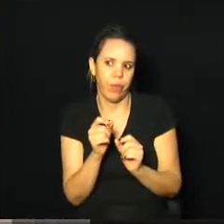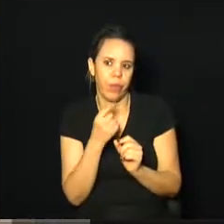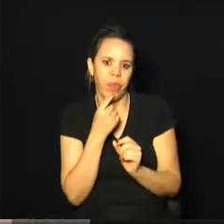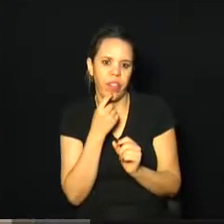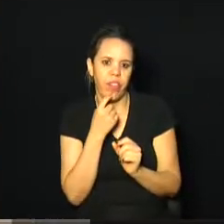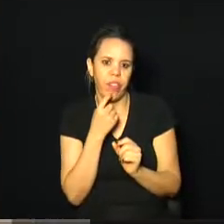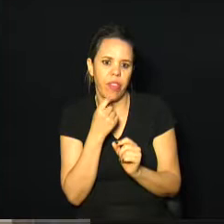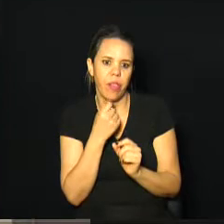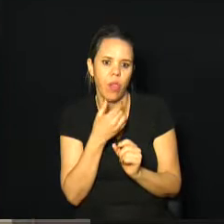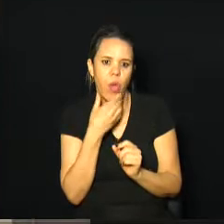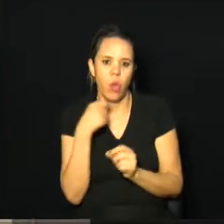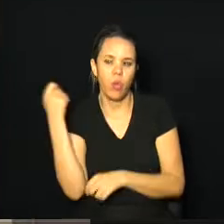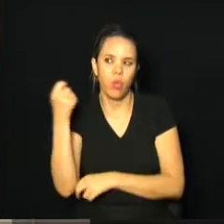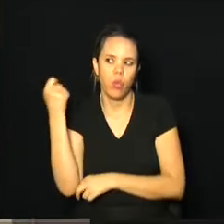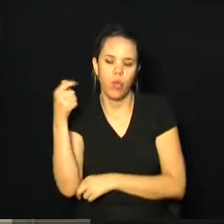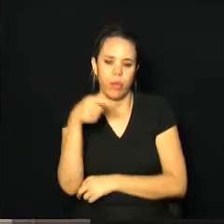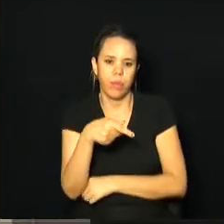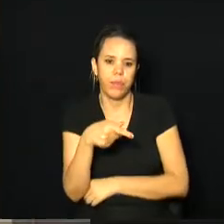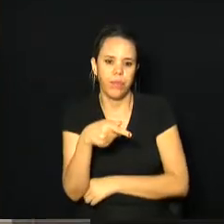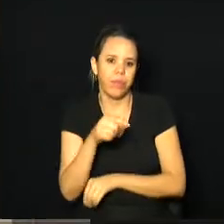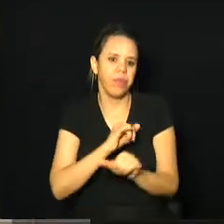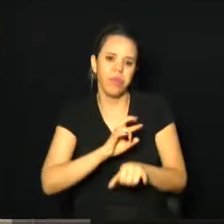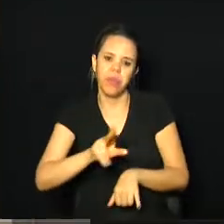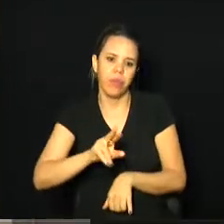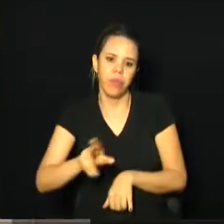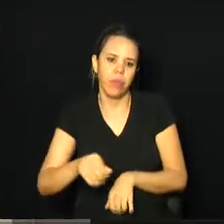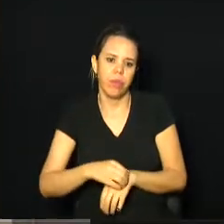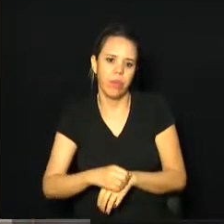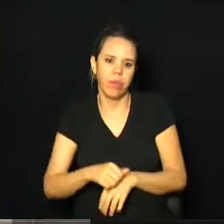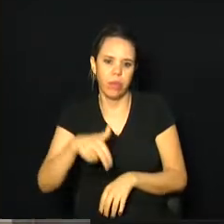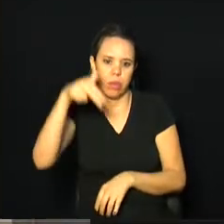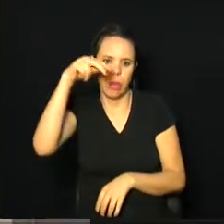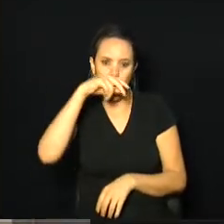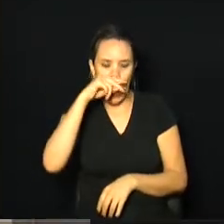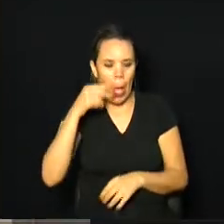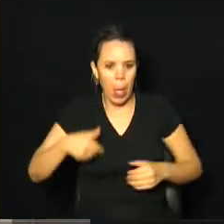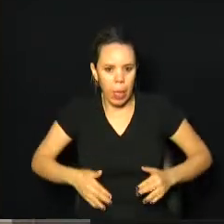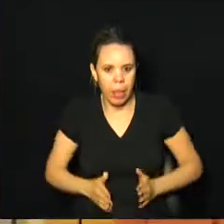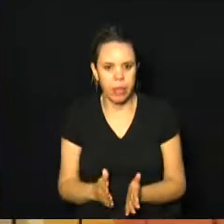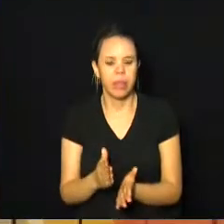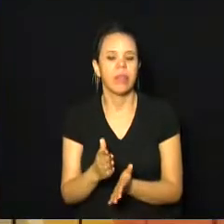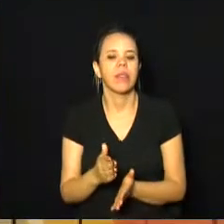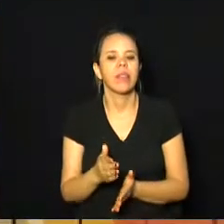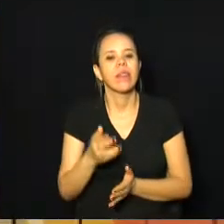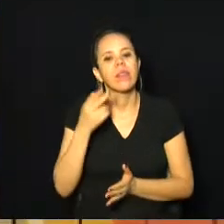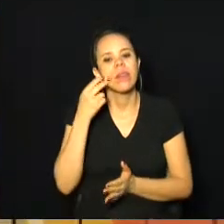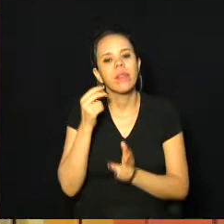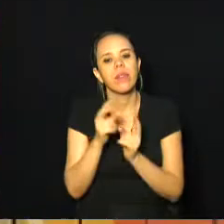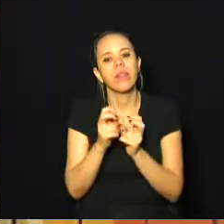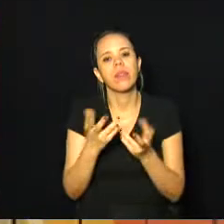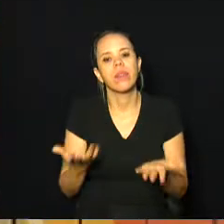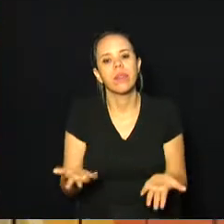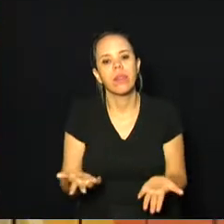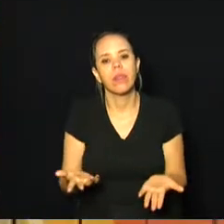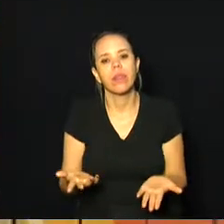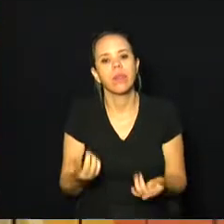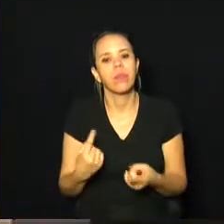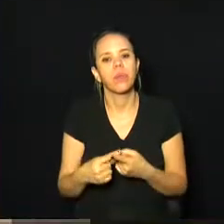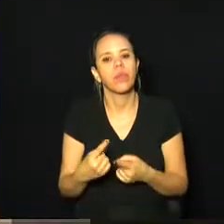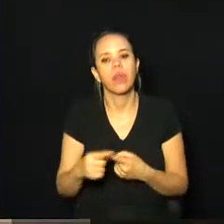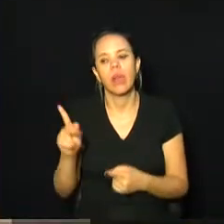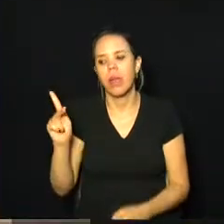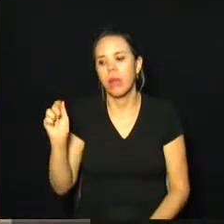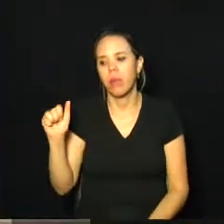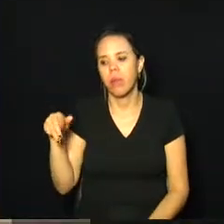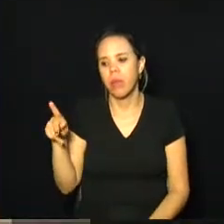esse cara é do Sul, né? E o meu sotaque não é do Sul, meu sotaque é do Nordeste. Eu nasci em Recife. Sim. E aí ele falou assim, mas por que Pampa?